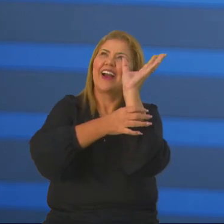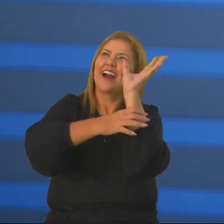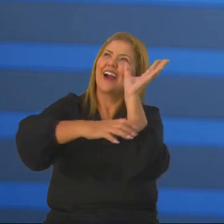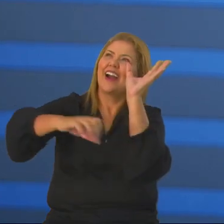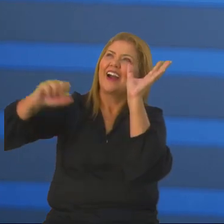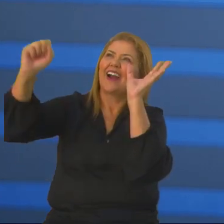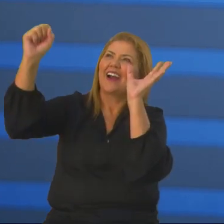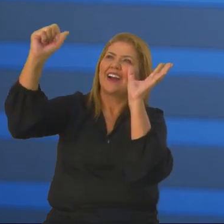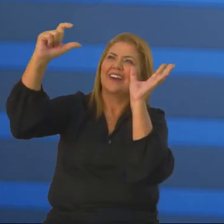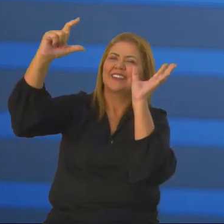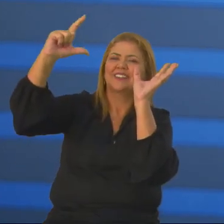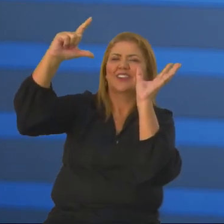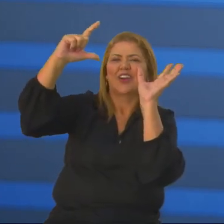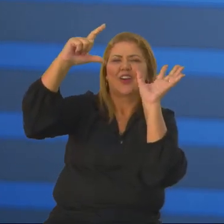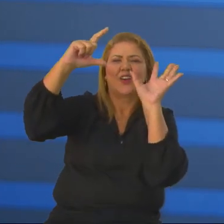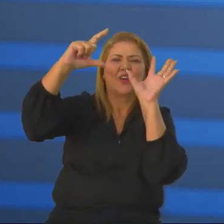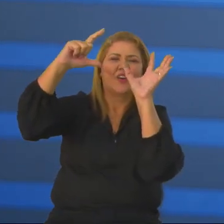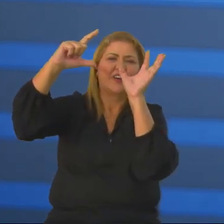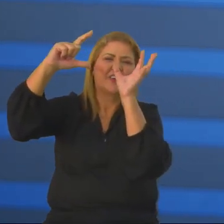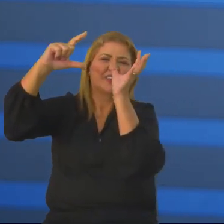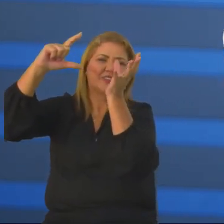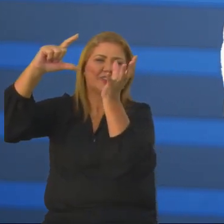um girassol